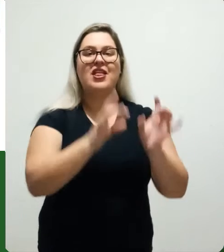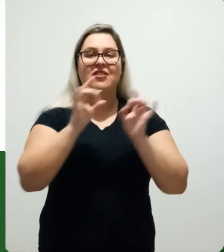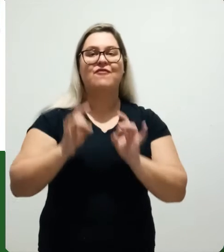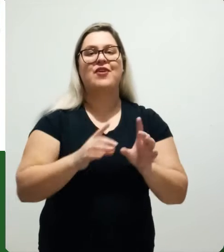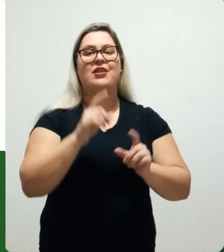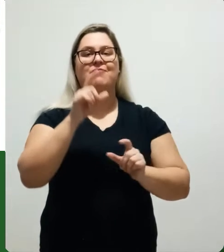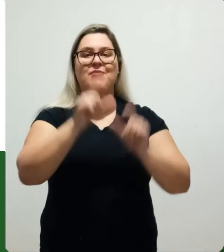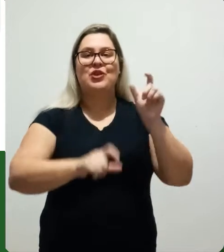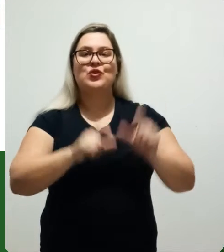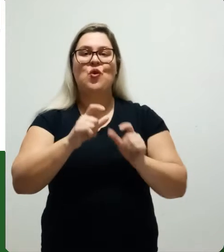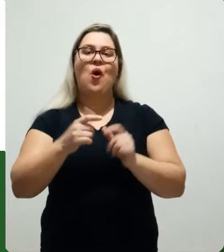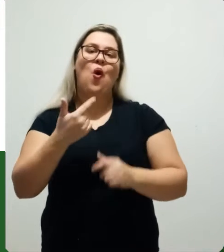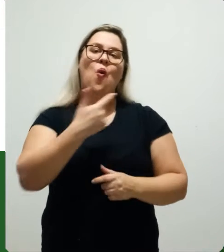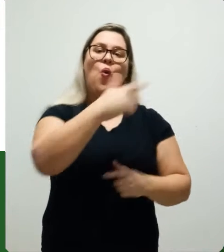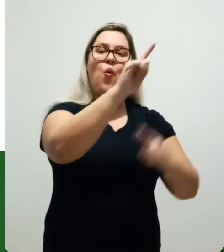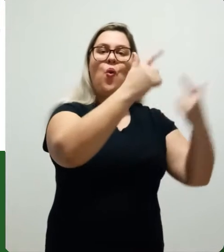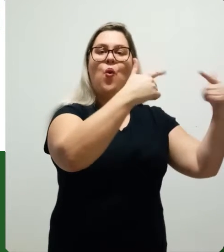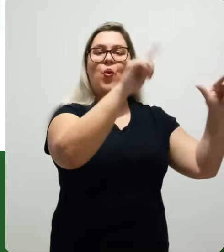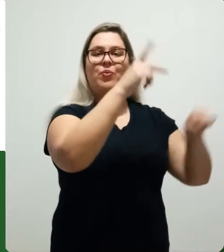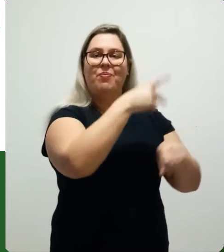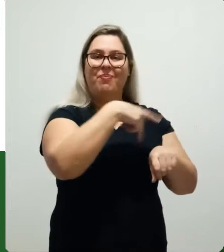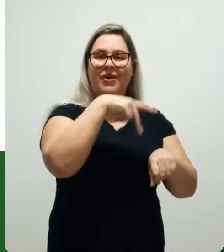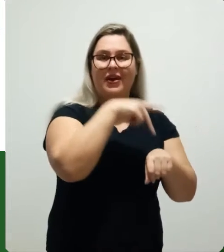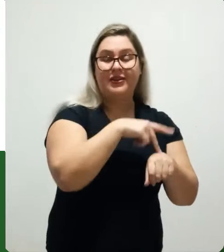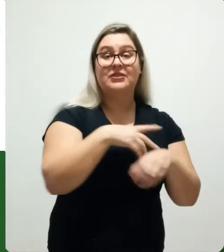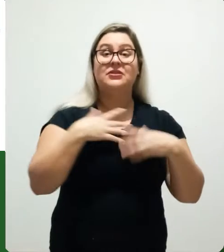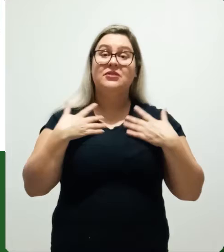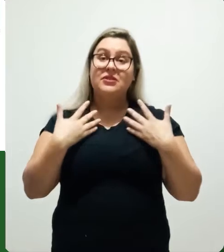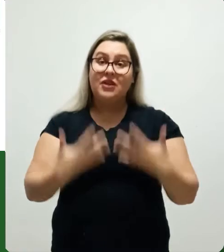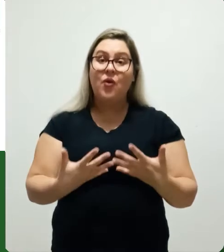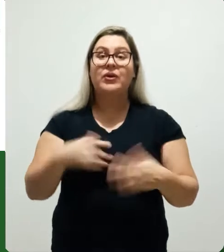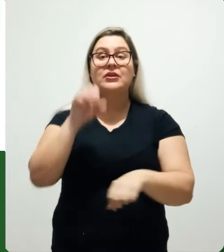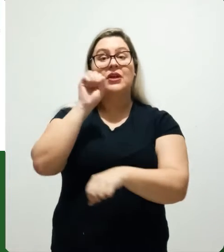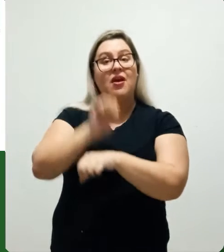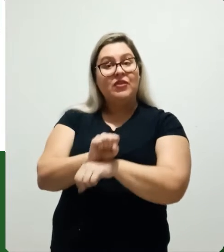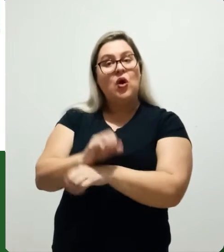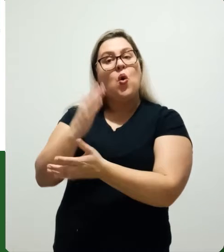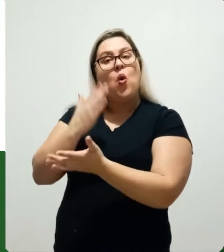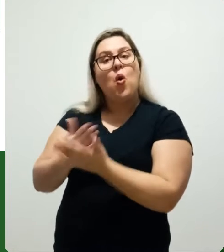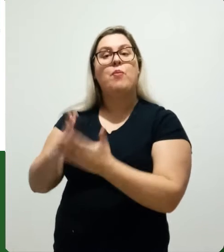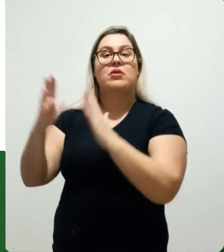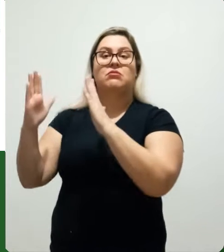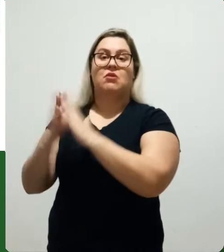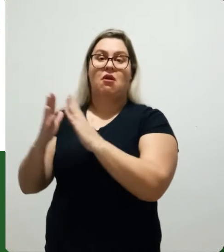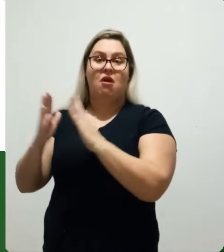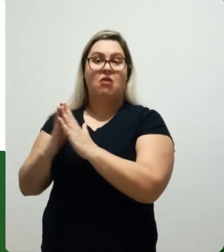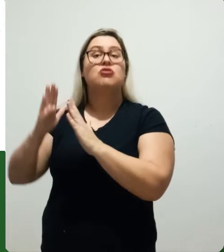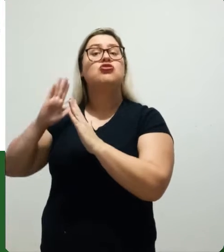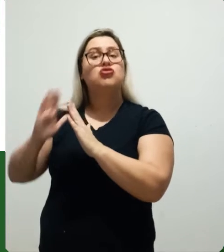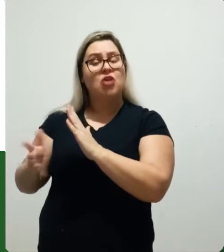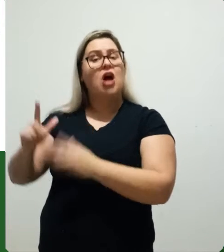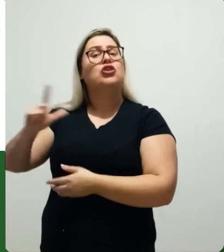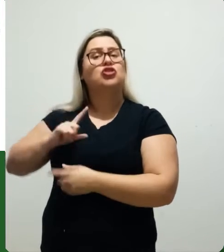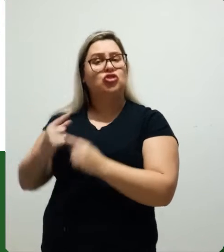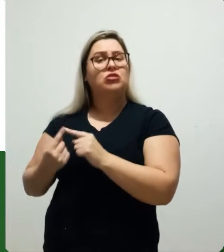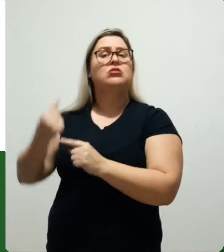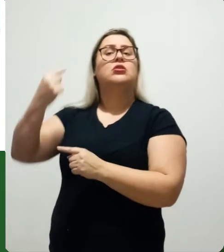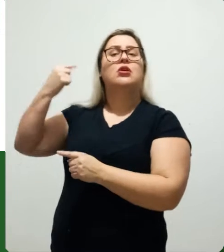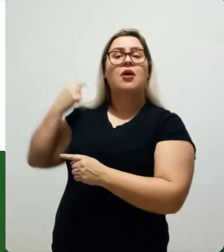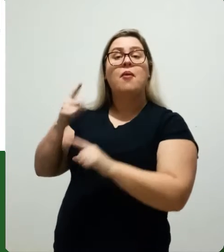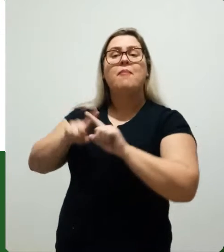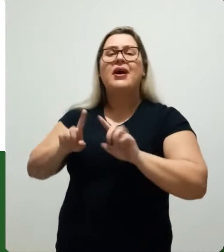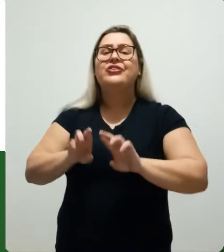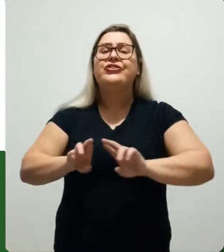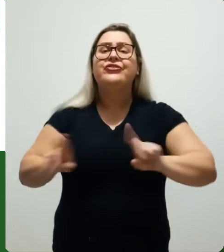transporte transatlântico. Tá? Então, a escravidão, como eu já comentei, ela era doméstica, ela já pré-existia. E qual a